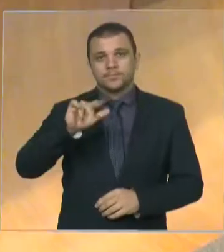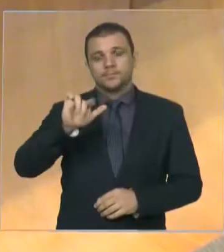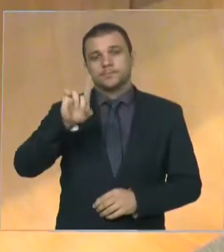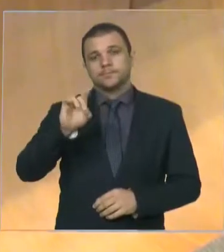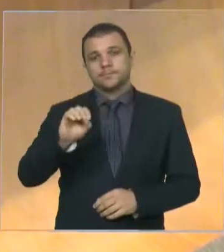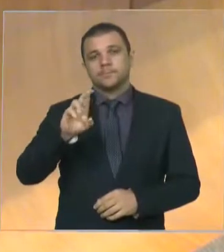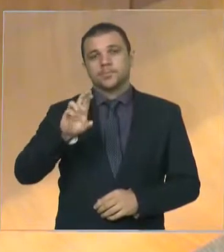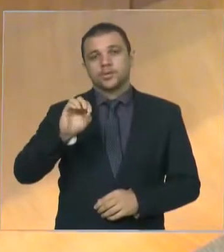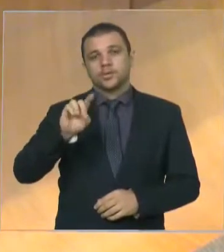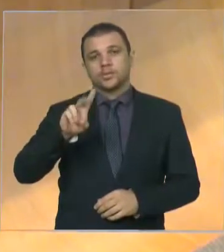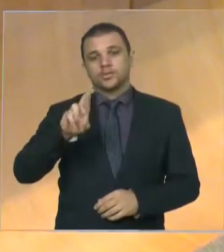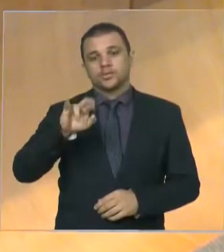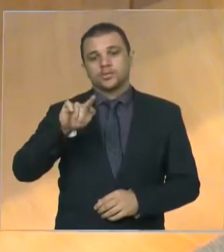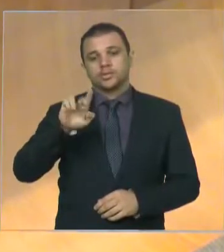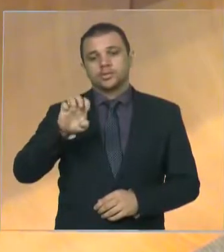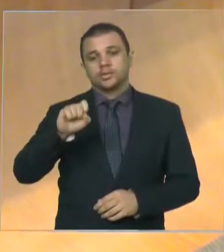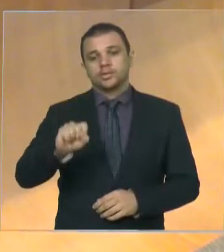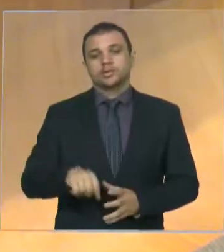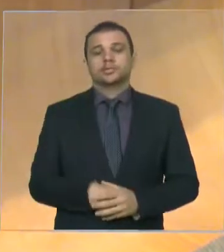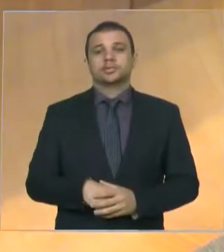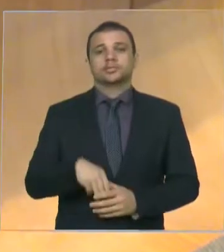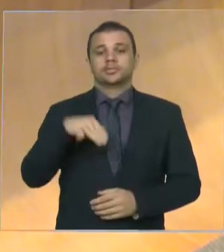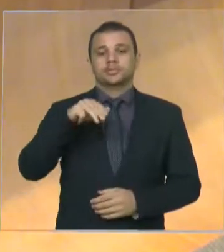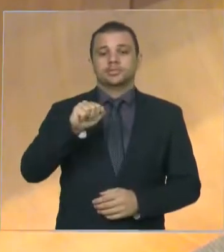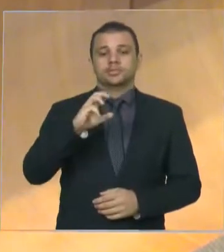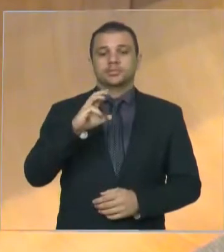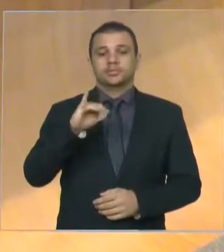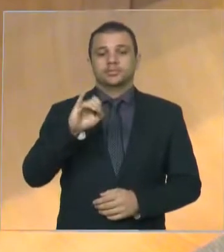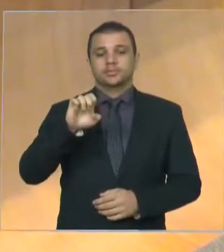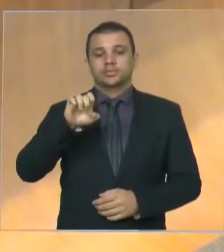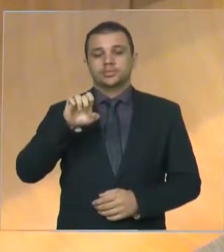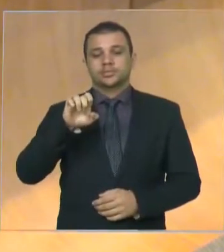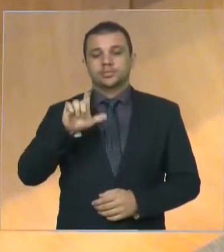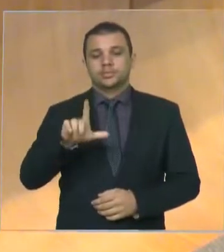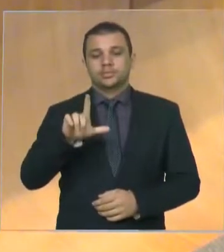excelentíssimo senhor Marcial Arruda.